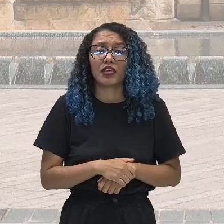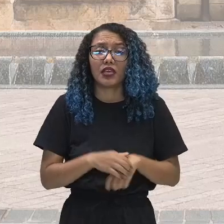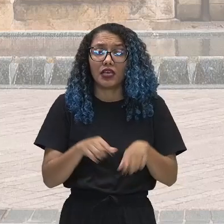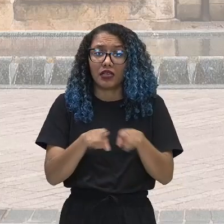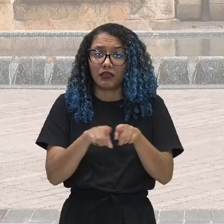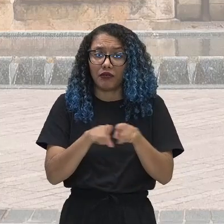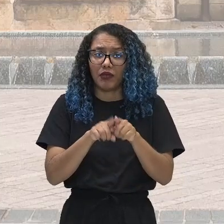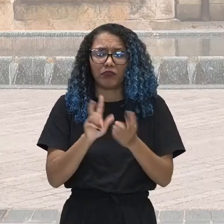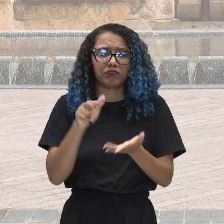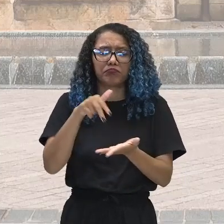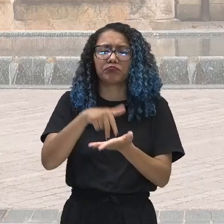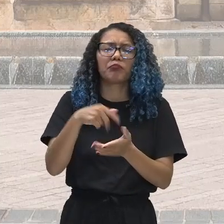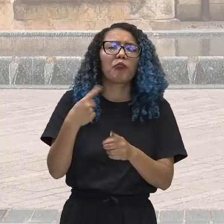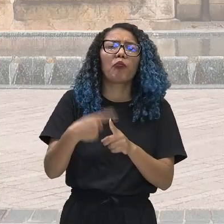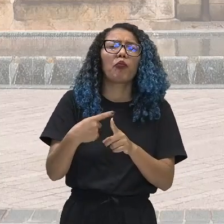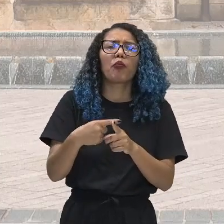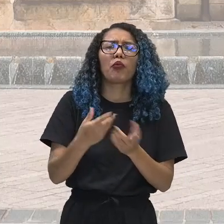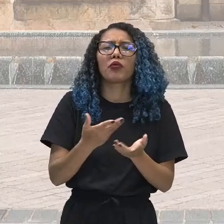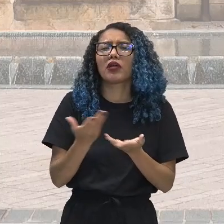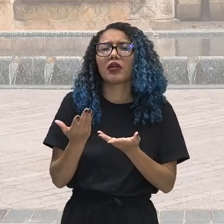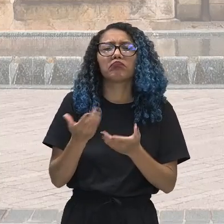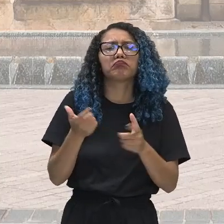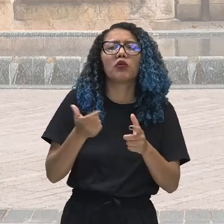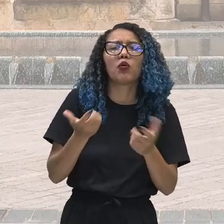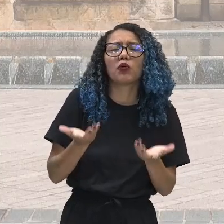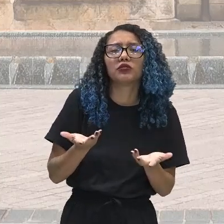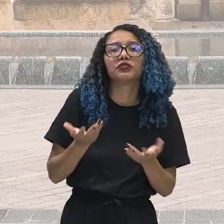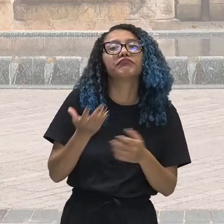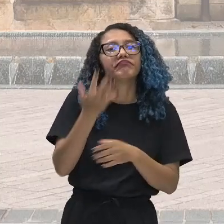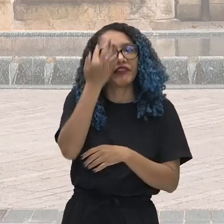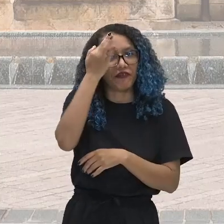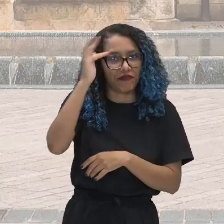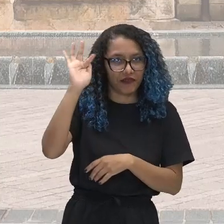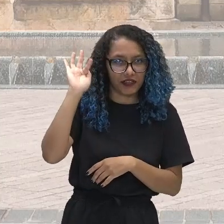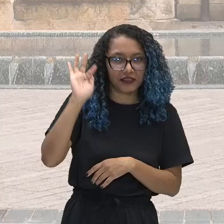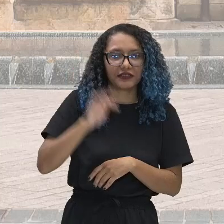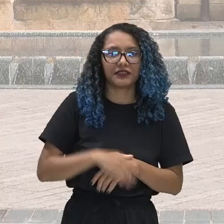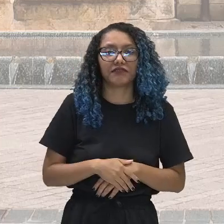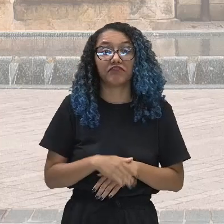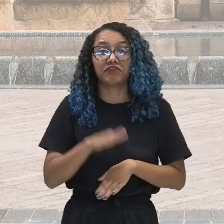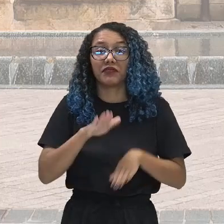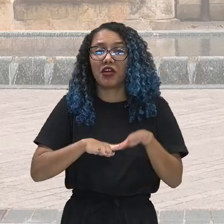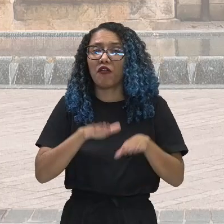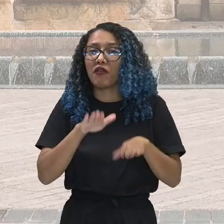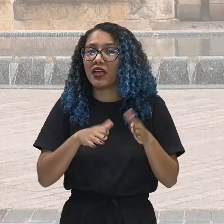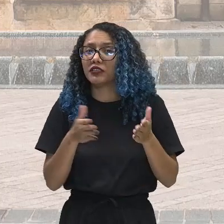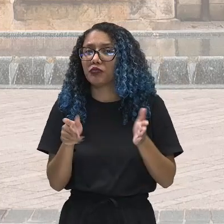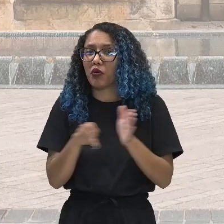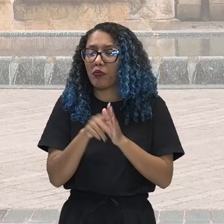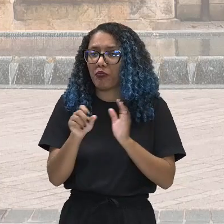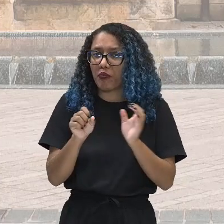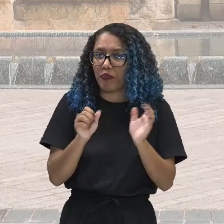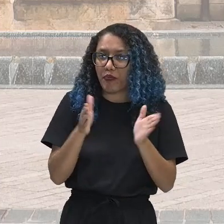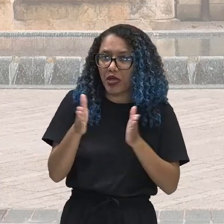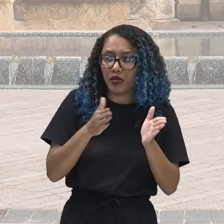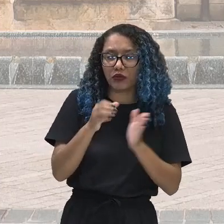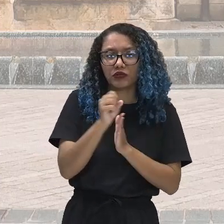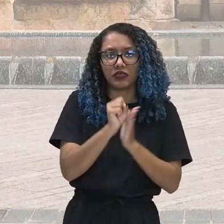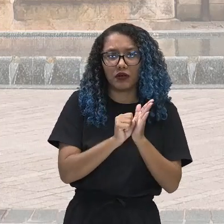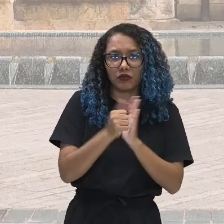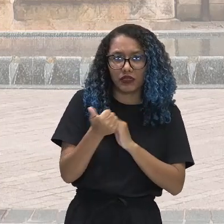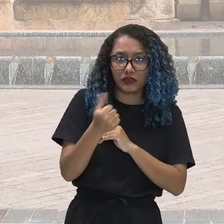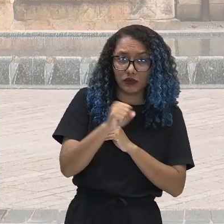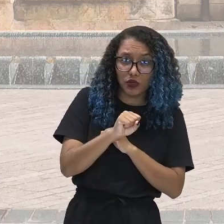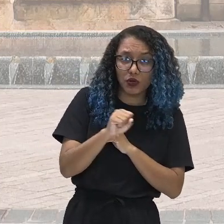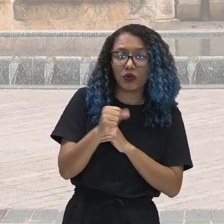estamos aqui ambientados na França. Provavelmente essa construção é século XVIII, século XIX, ou